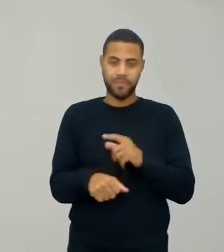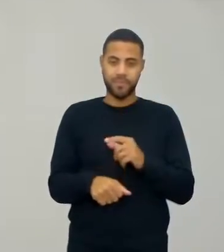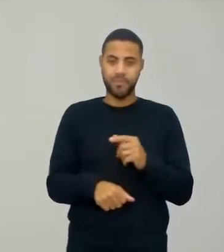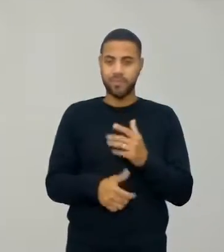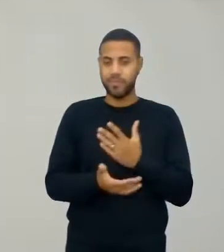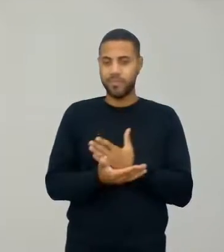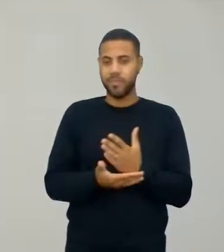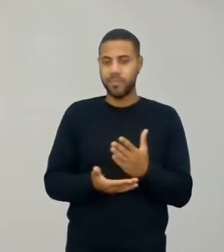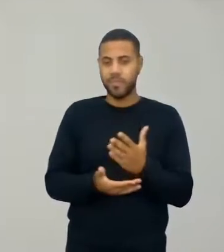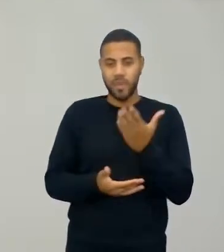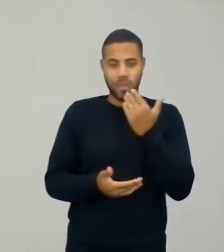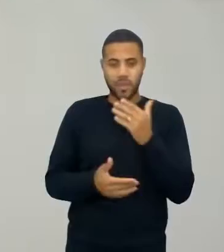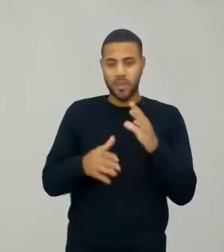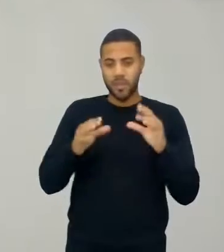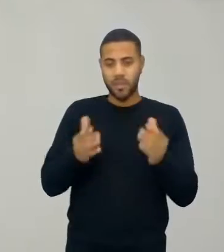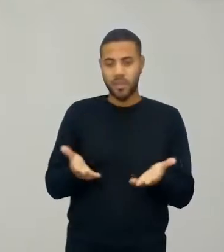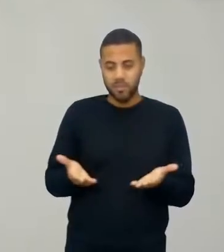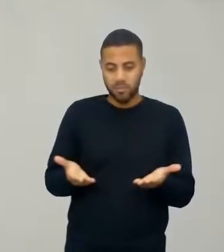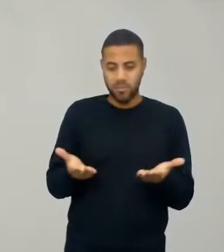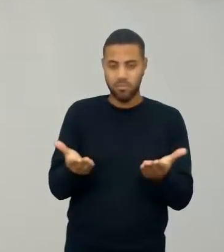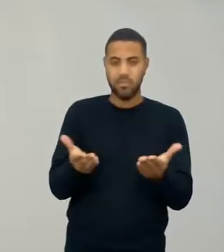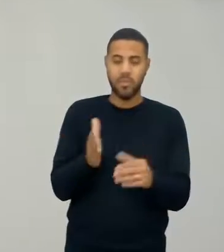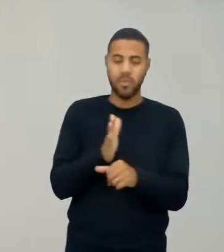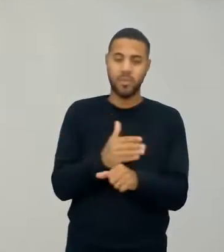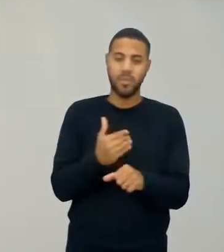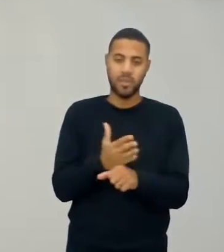no nosso jantar assadinho com batatas,